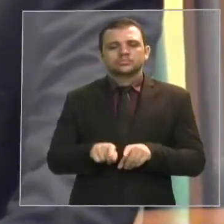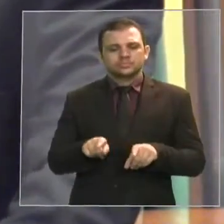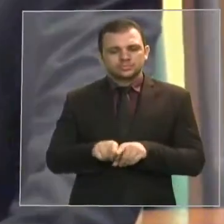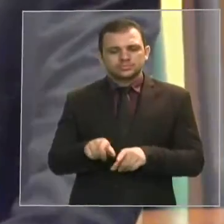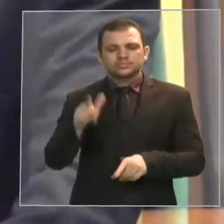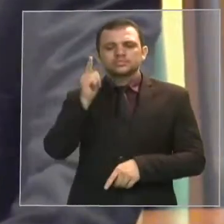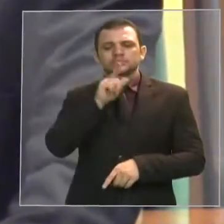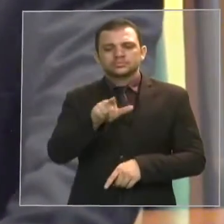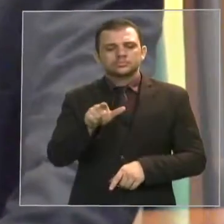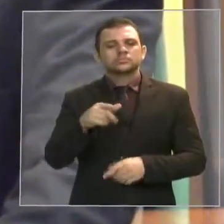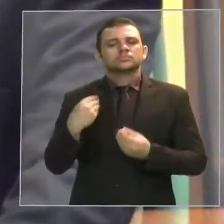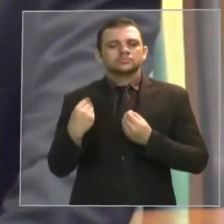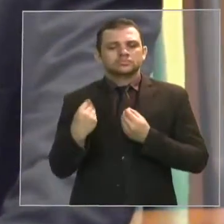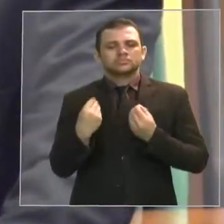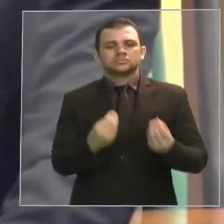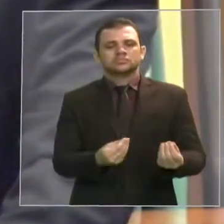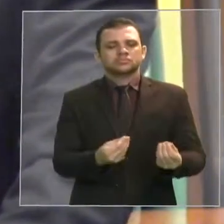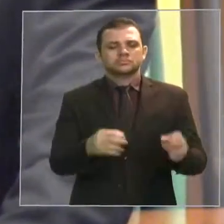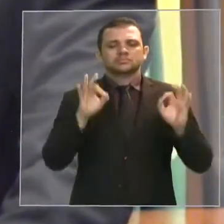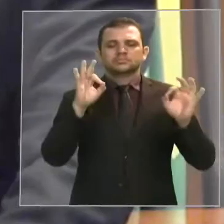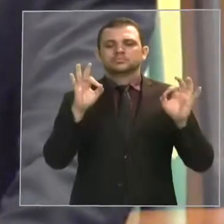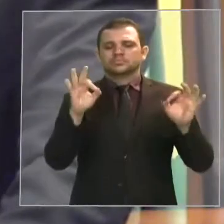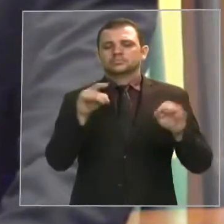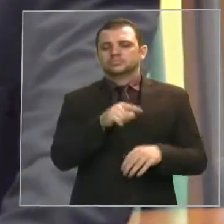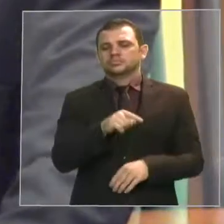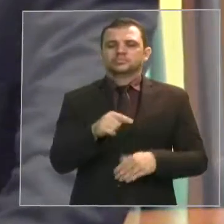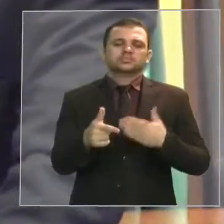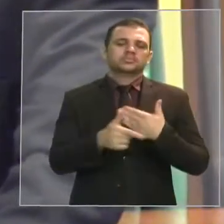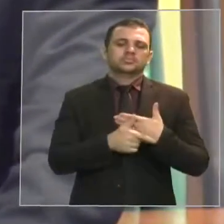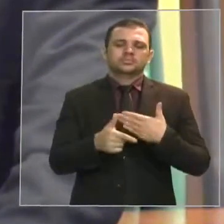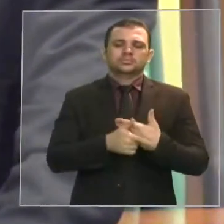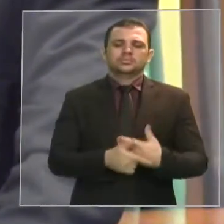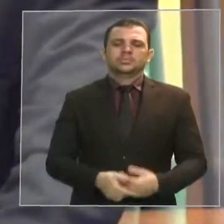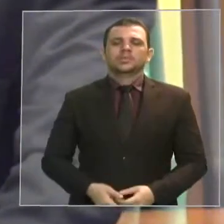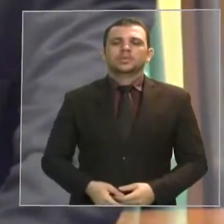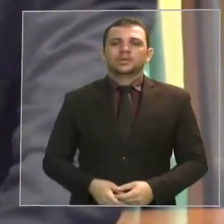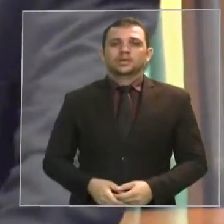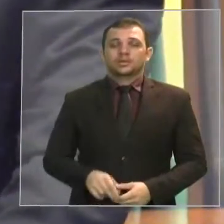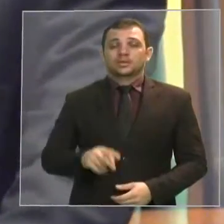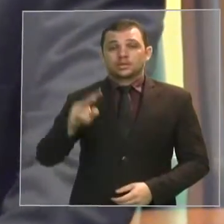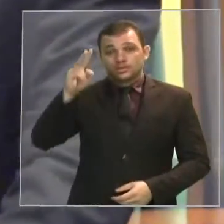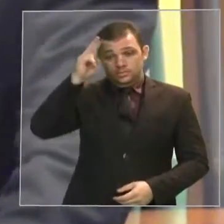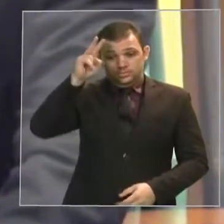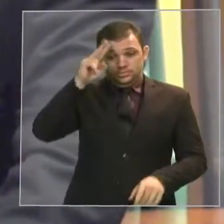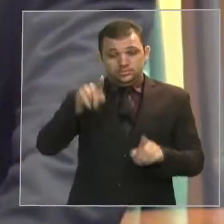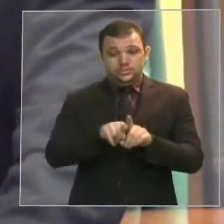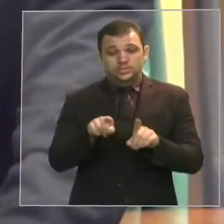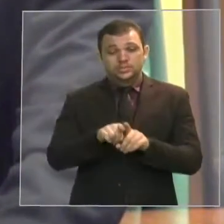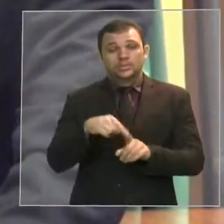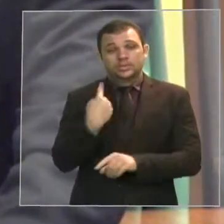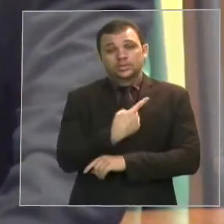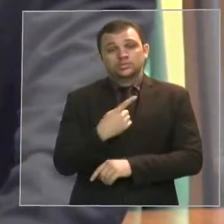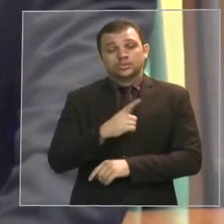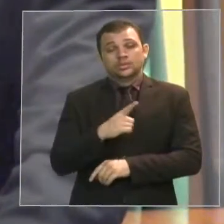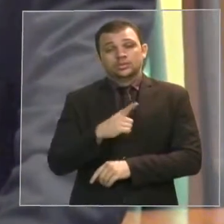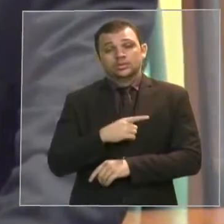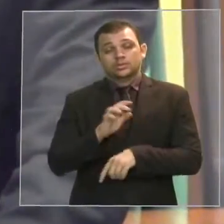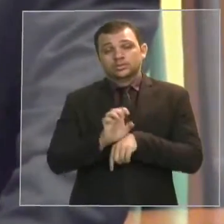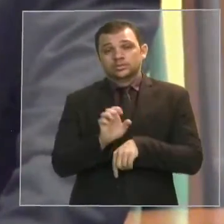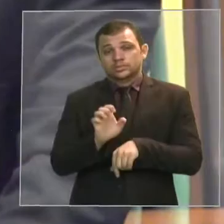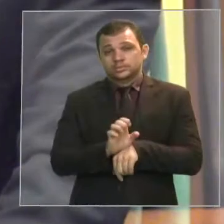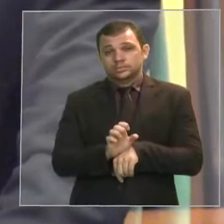iniciativa é bom lembrar que nós herdamos um estado com